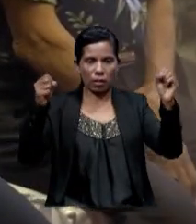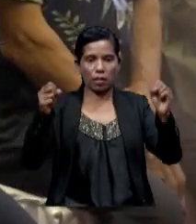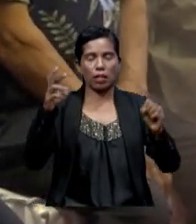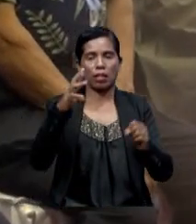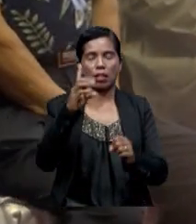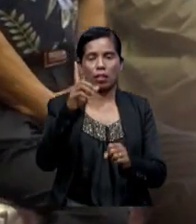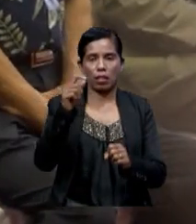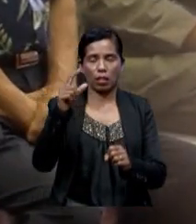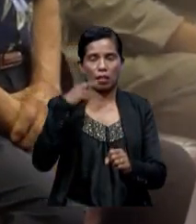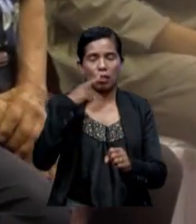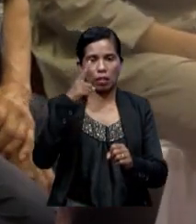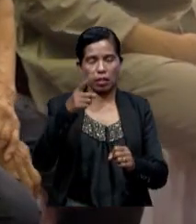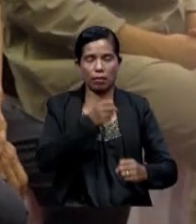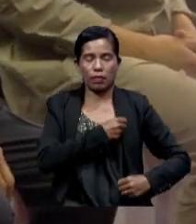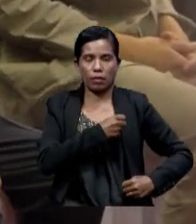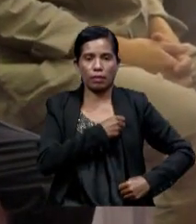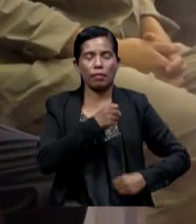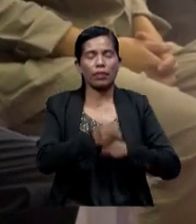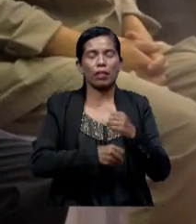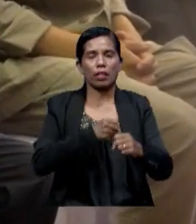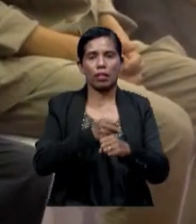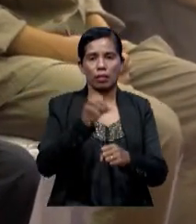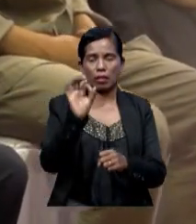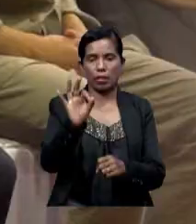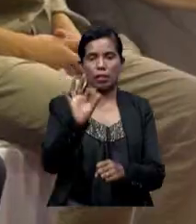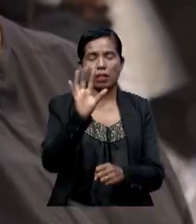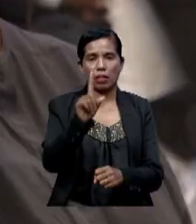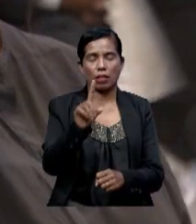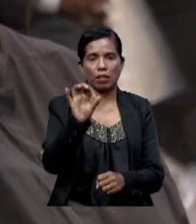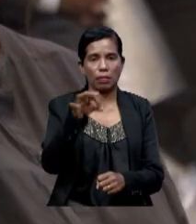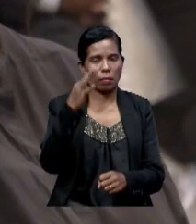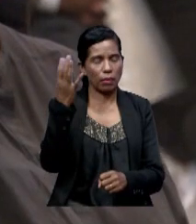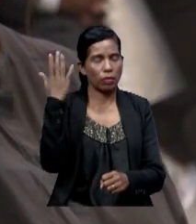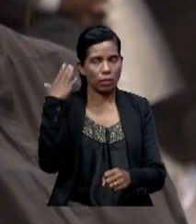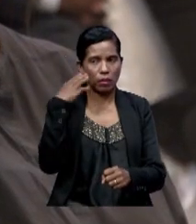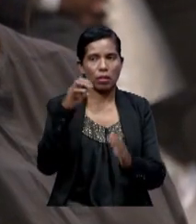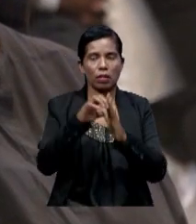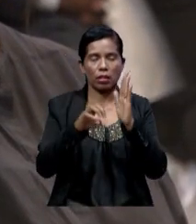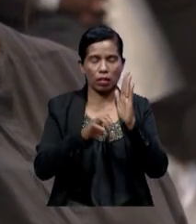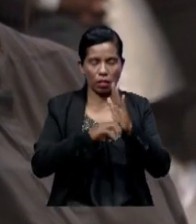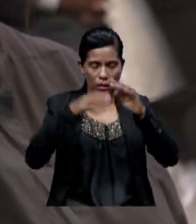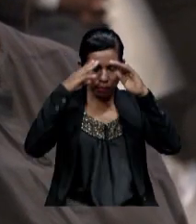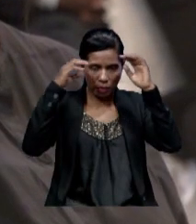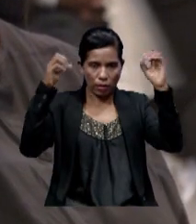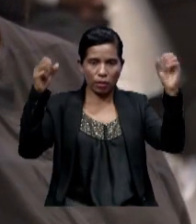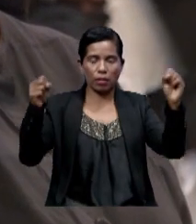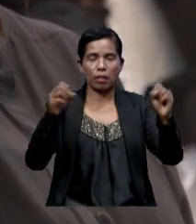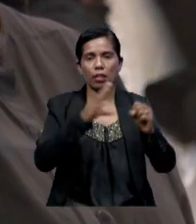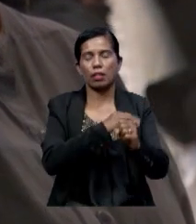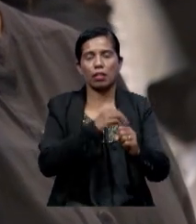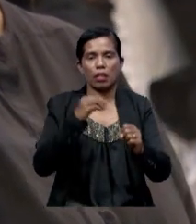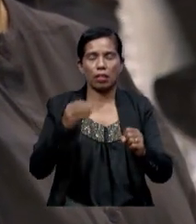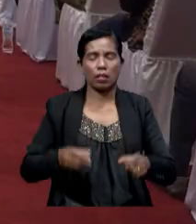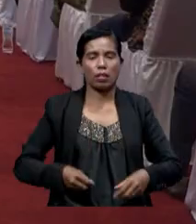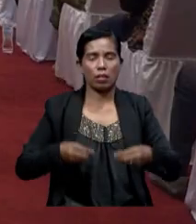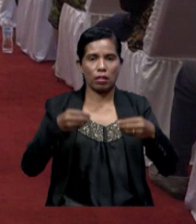militar Coreia Sul Mate e Retinan Sanuresinsia Liuba, mai be Estado Timor-Leste, lihusi Presidente República, lahalua no hakara